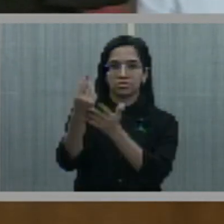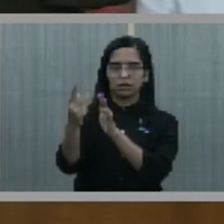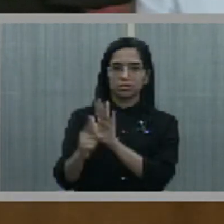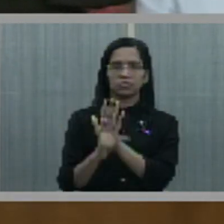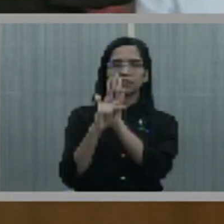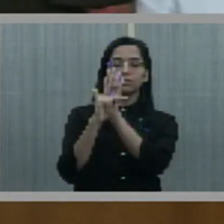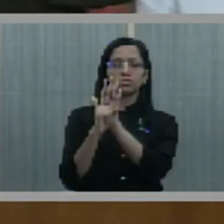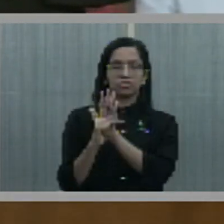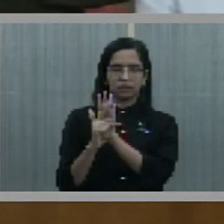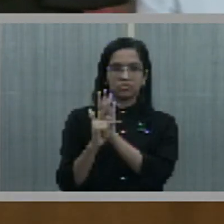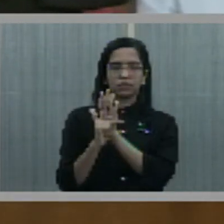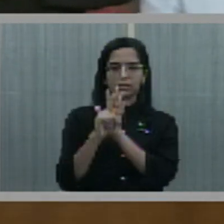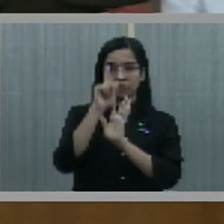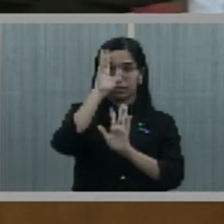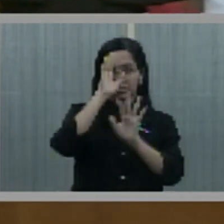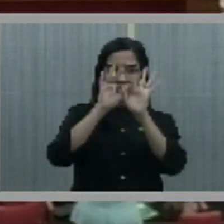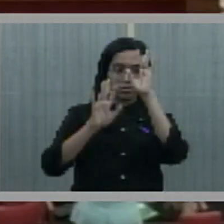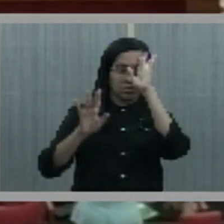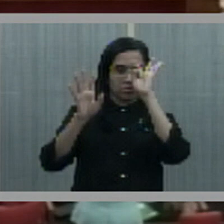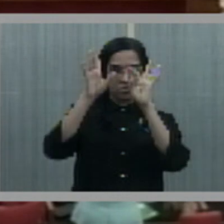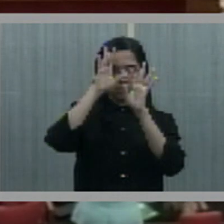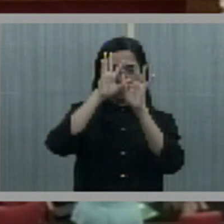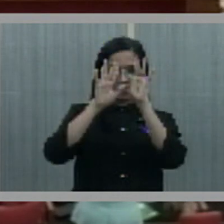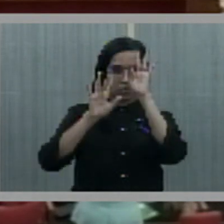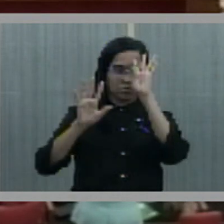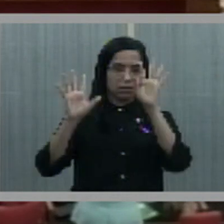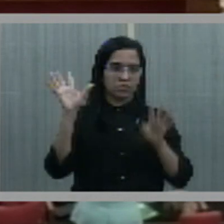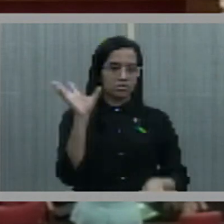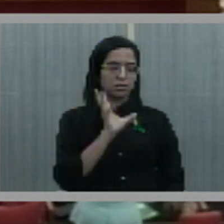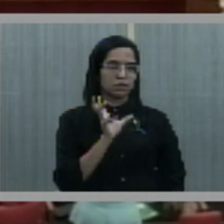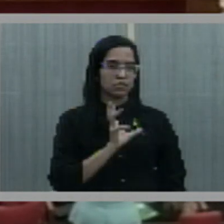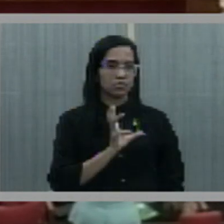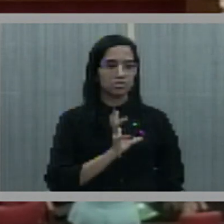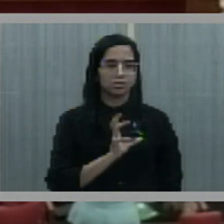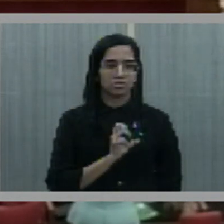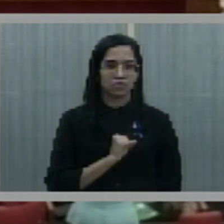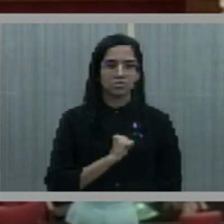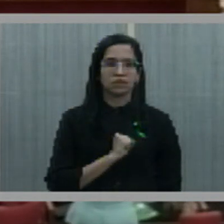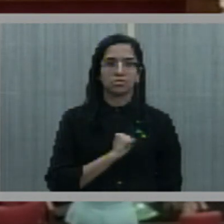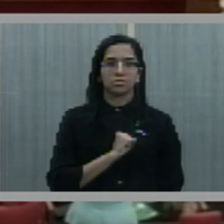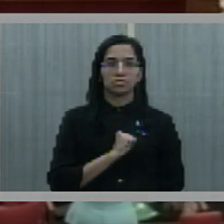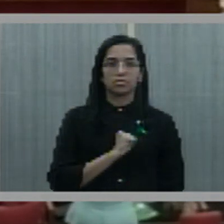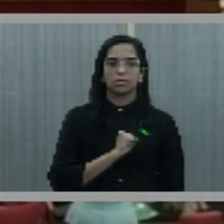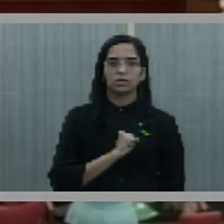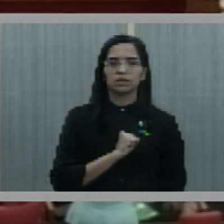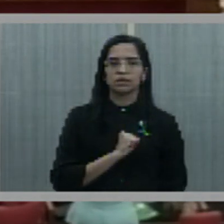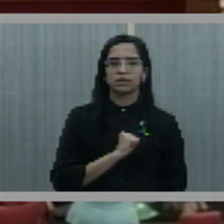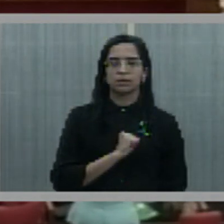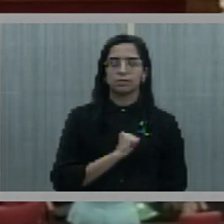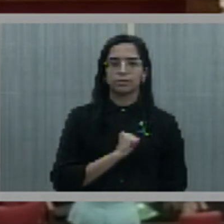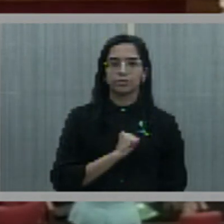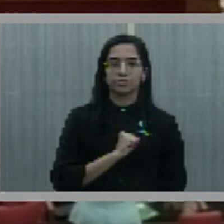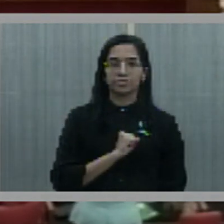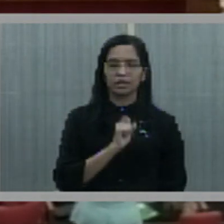pertence em ti a nossa vida, nosso sonho, nosso